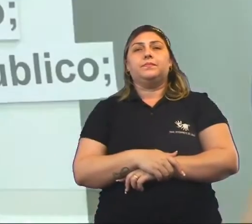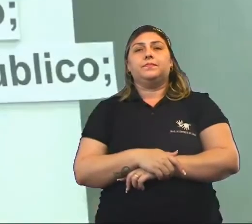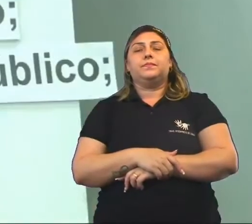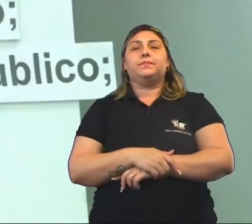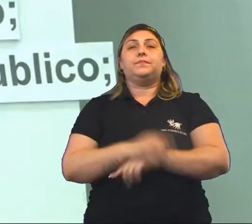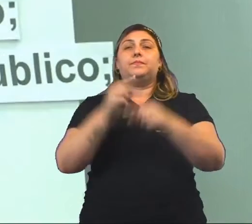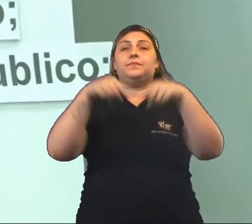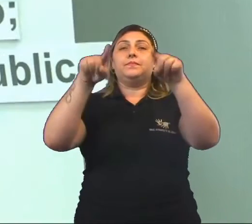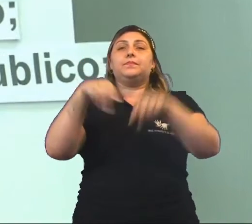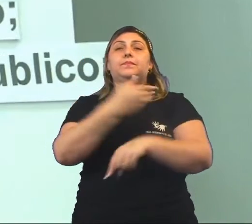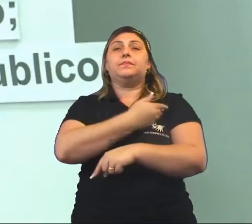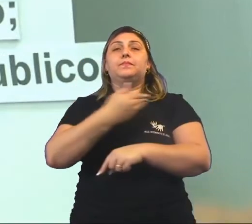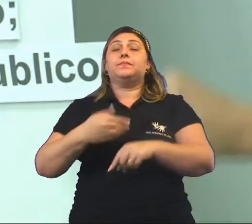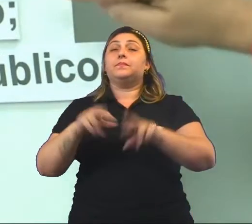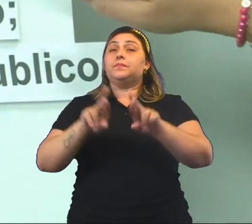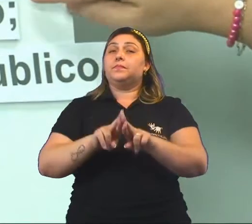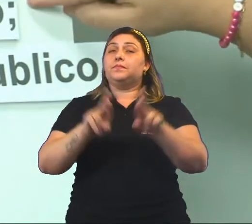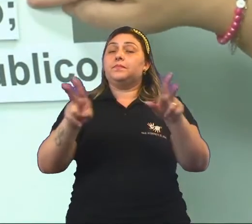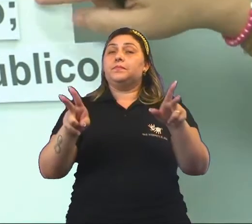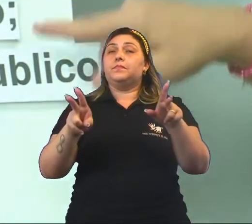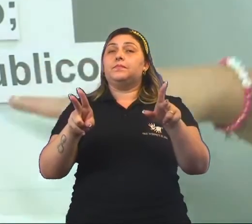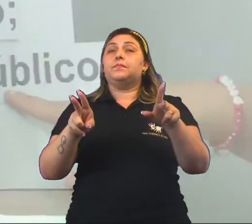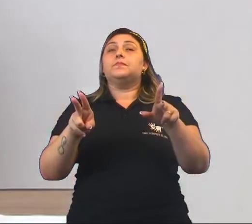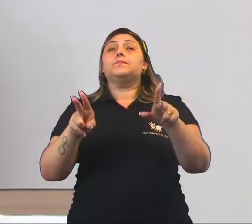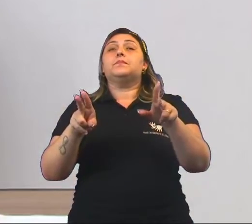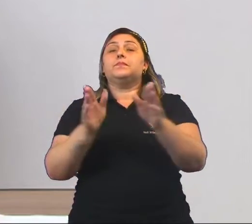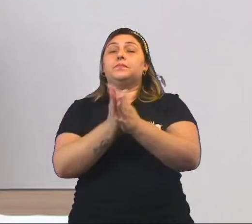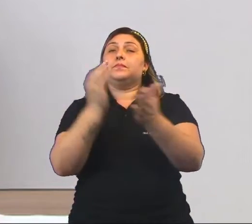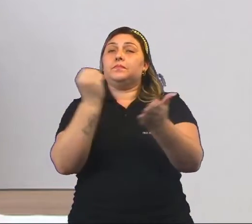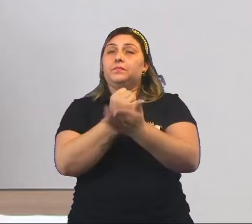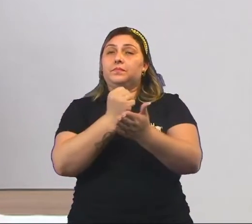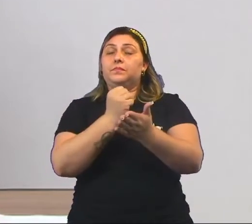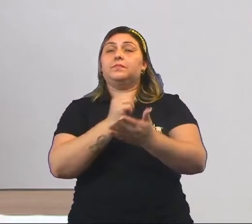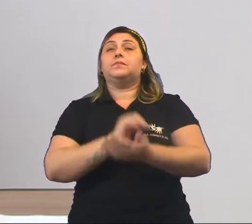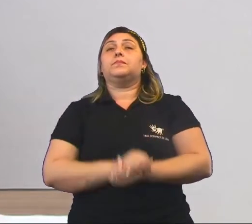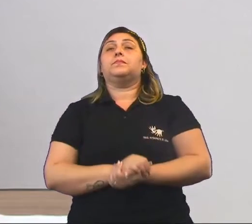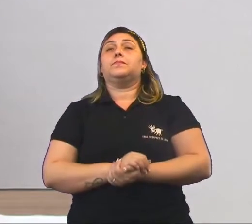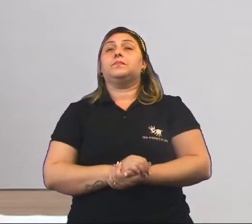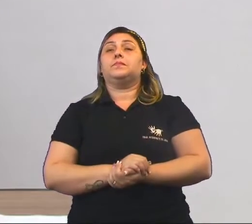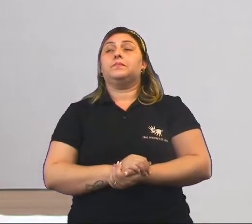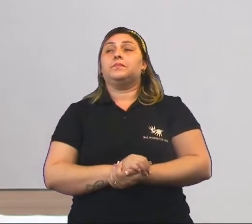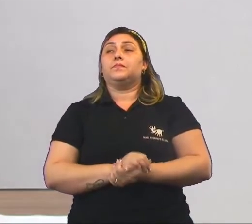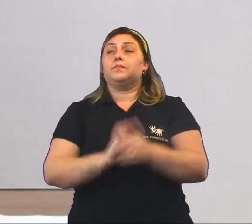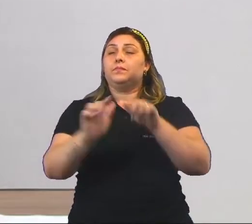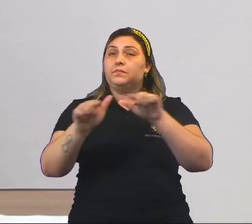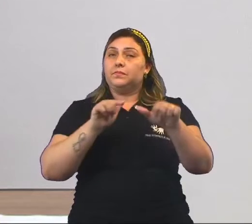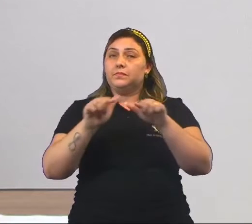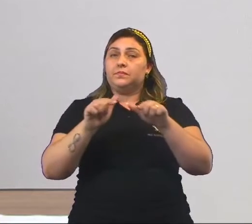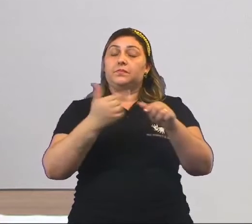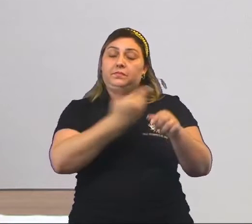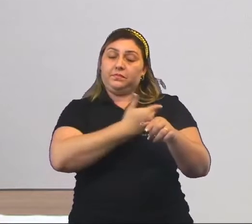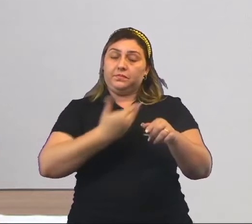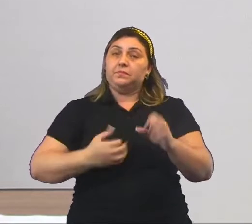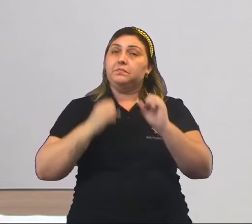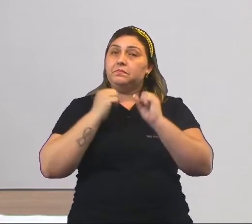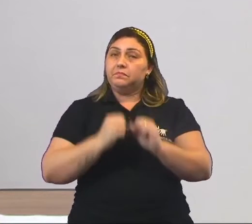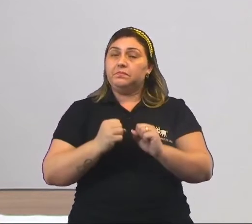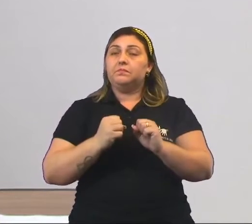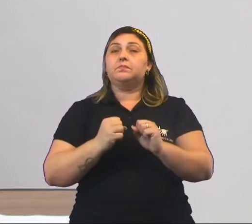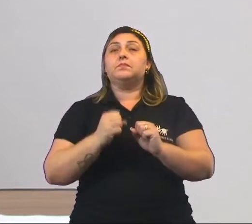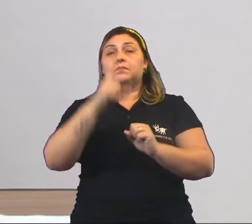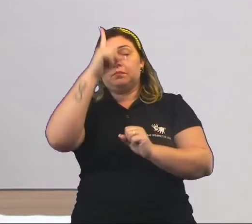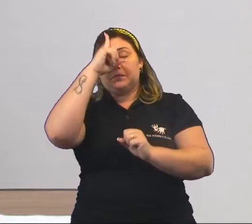Esse servidor público é diferente do empregado. O servidor público, ele exerce a função pública, pode trabalhar